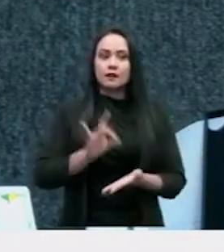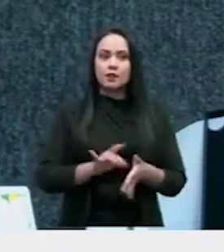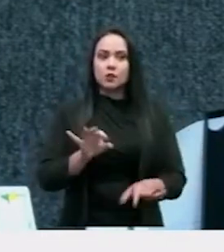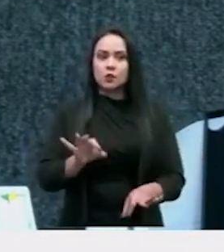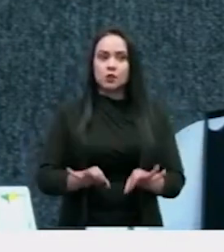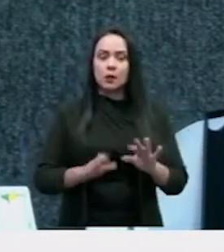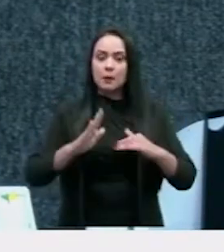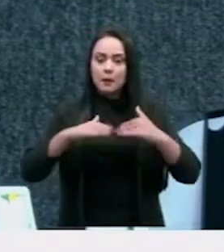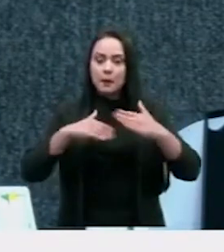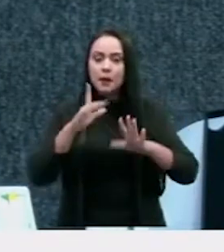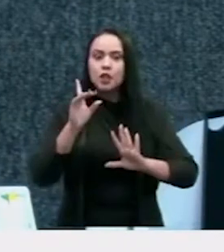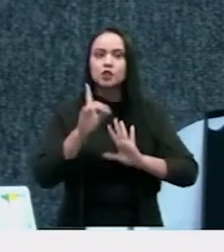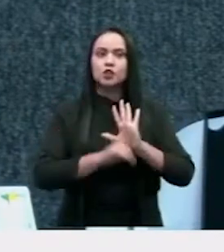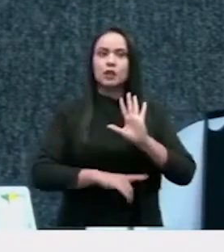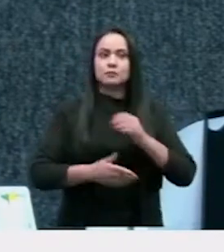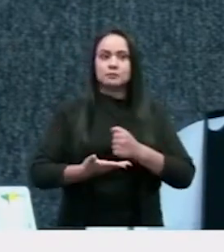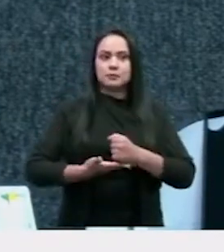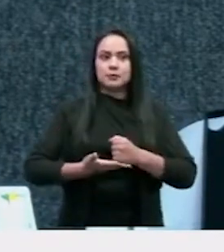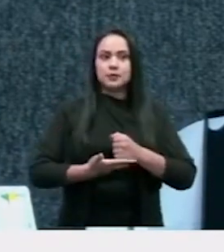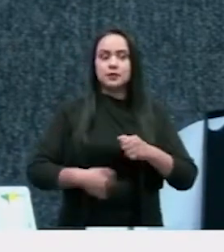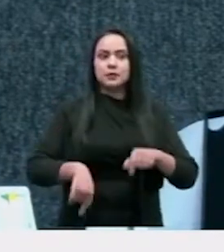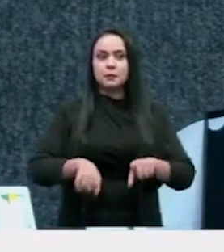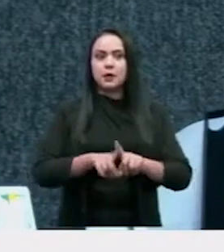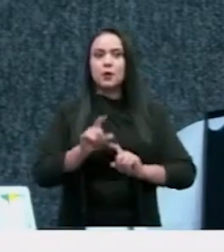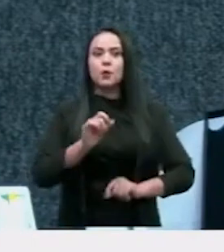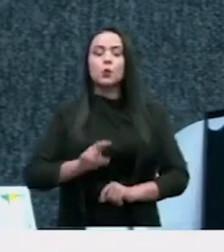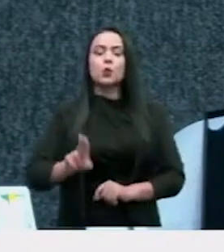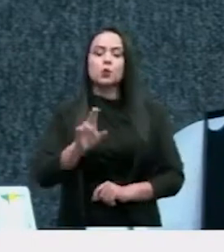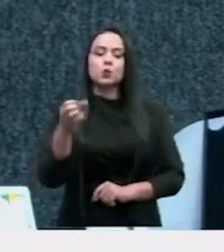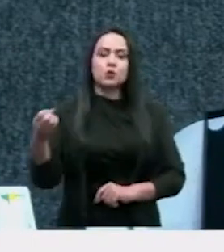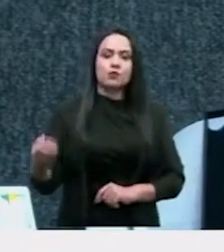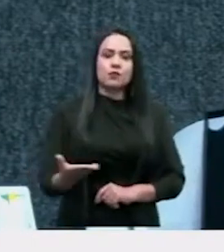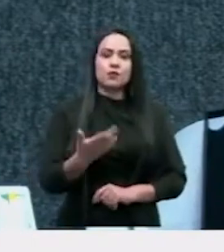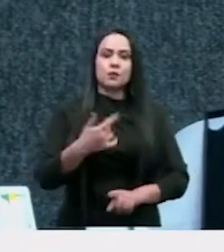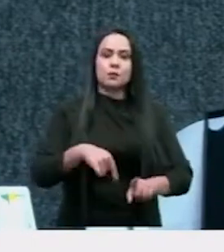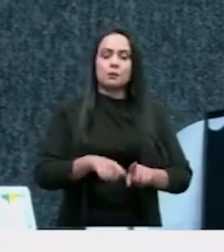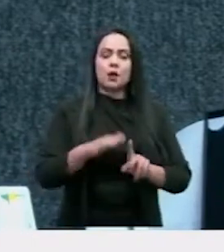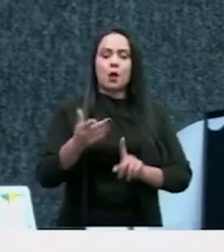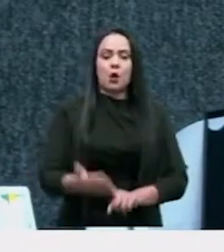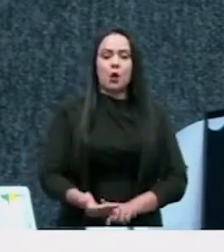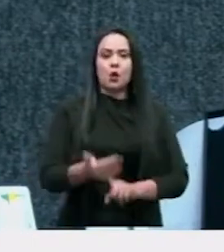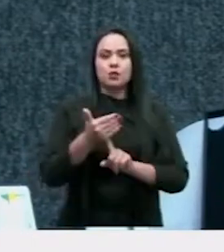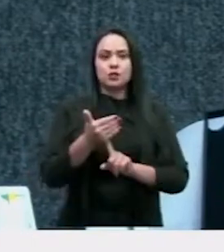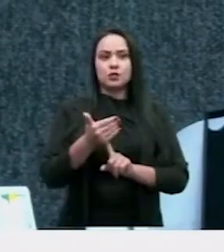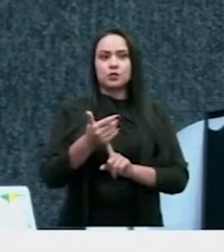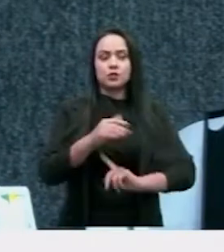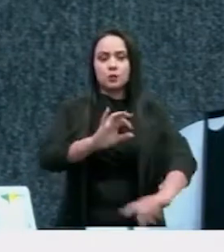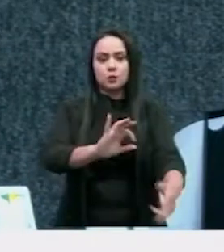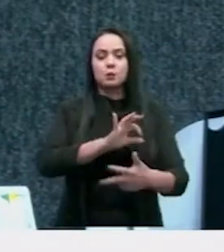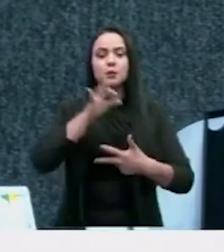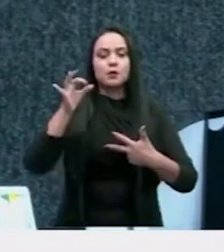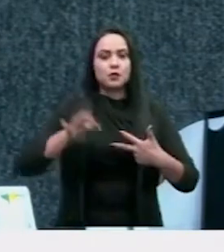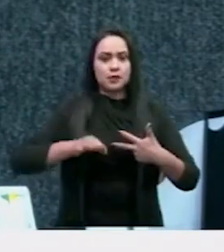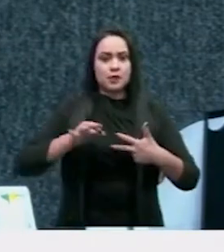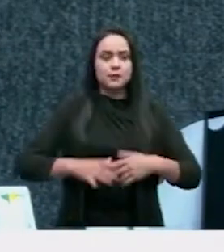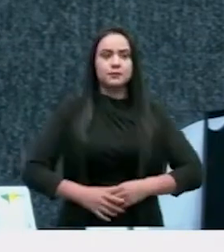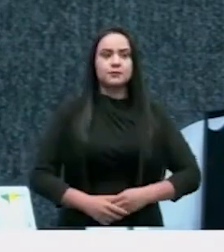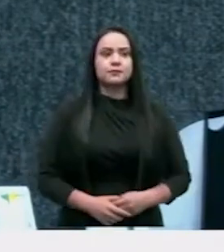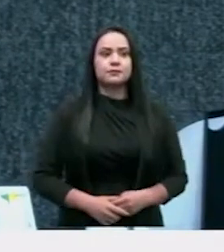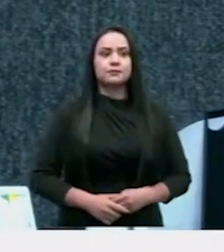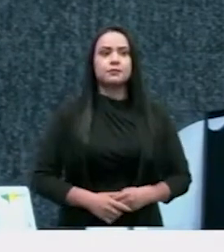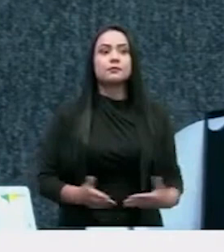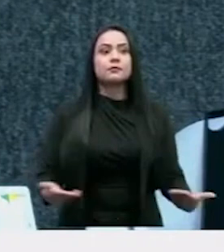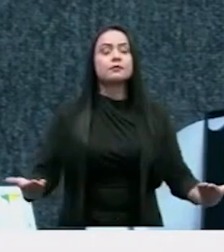Justiça promoção dos direitos fundamentais e o uso da Inovação e da tecnologia no poder judiciário